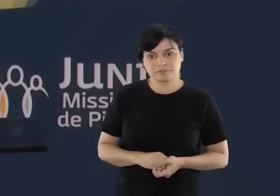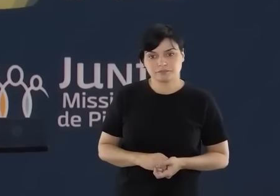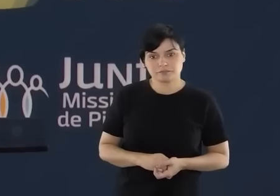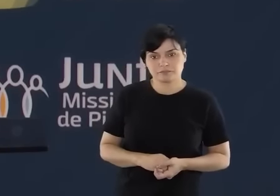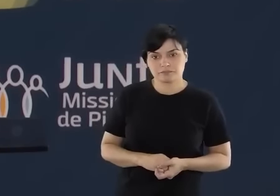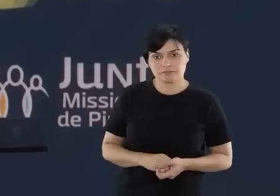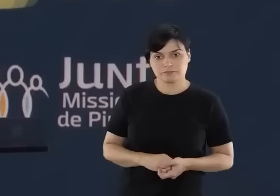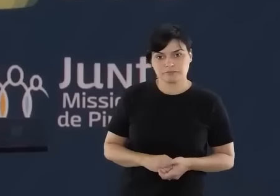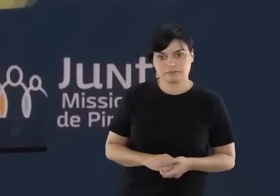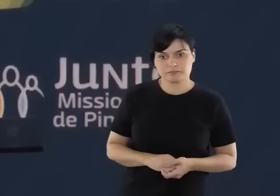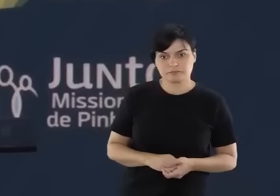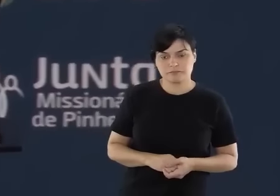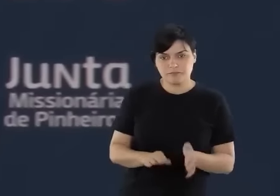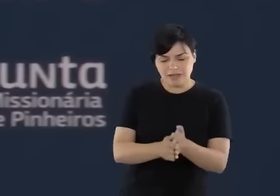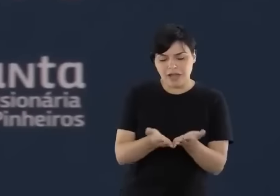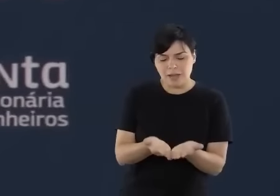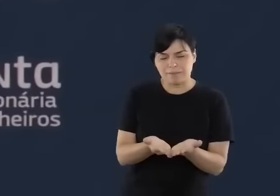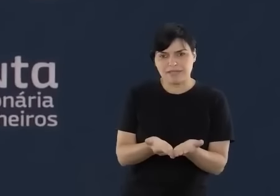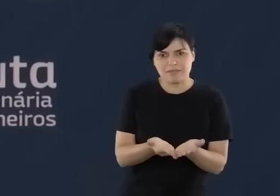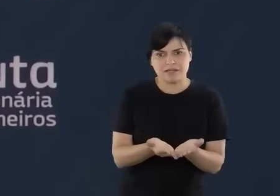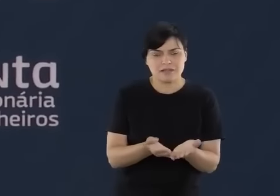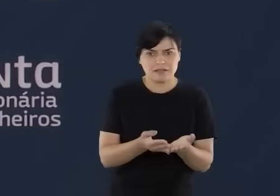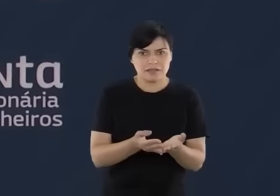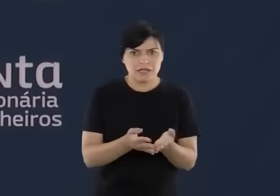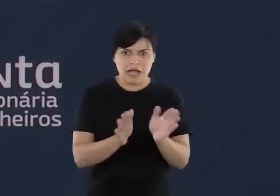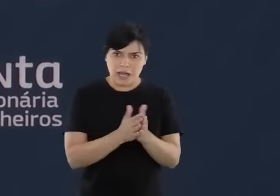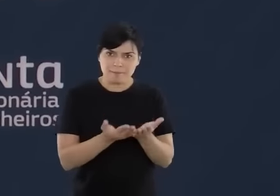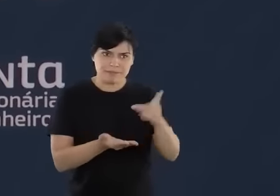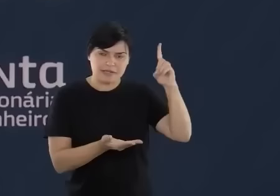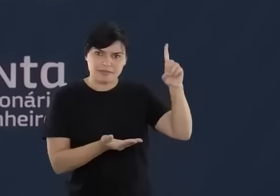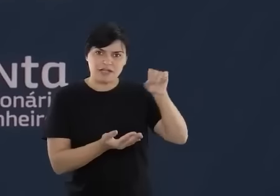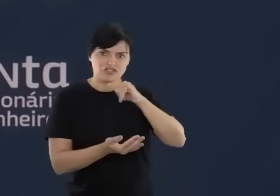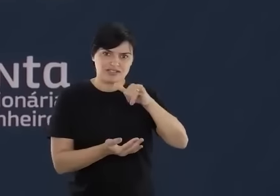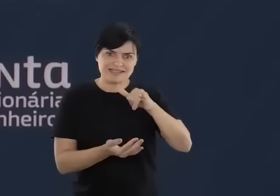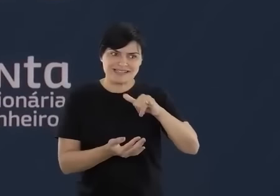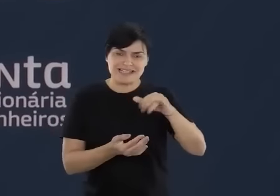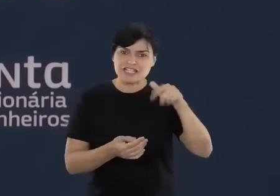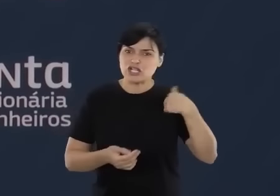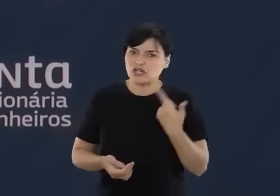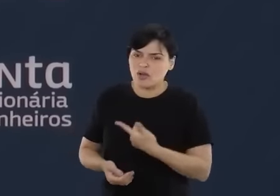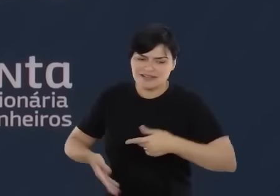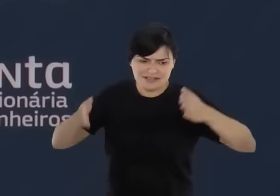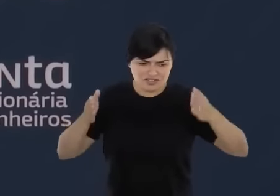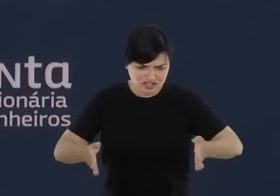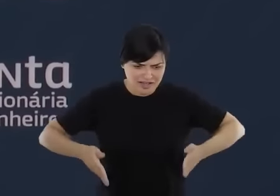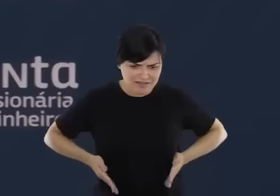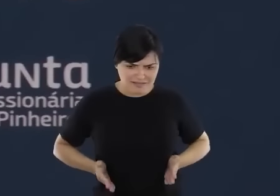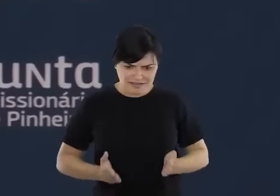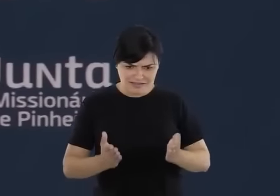Laranjeira a Bíblia diz que em Pecado me concebeu minha mãe não há quer ser humano